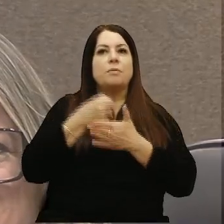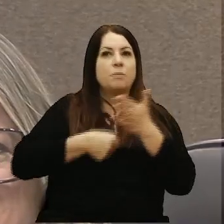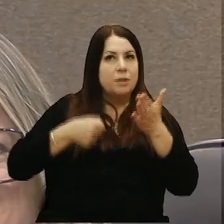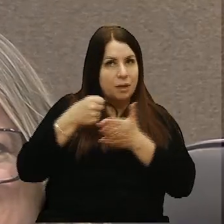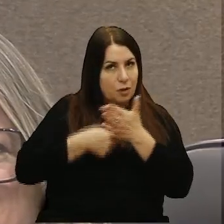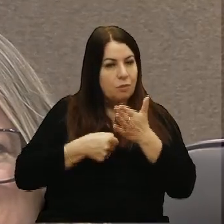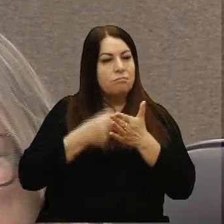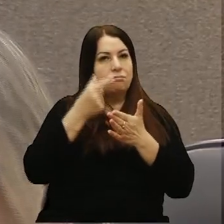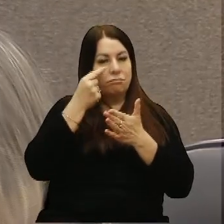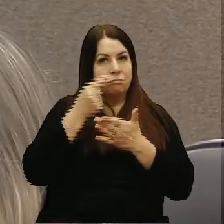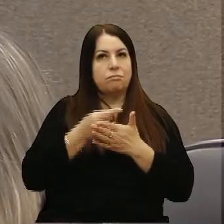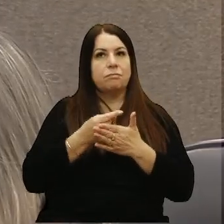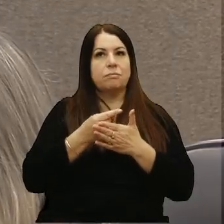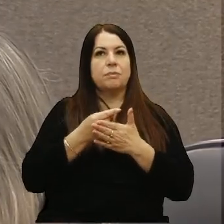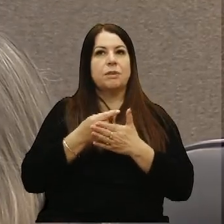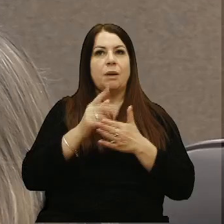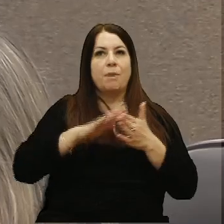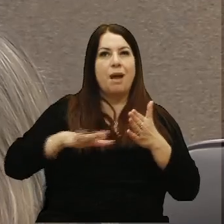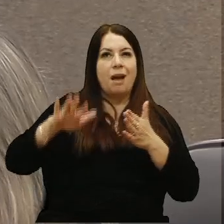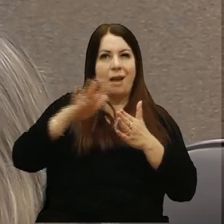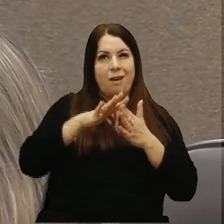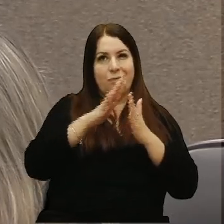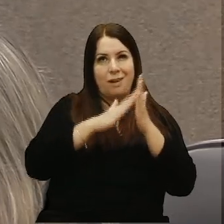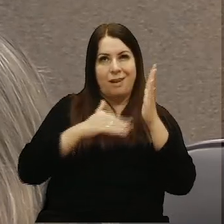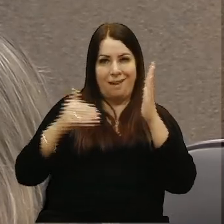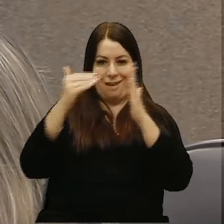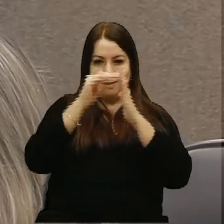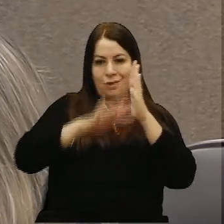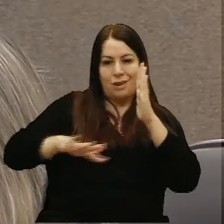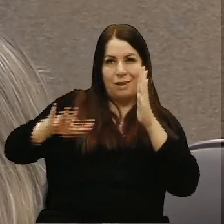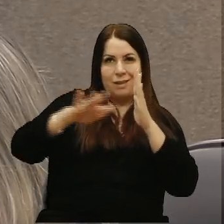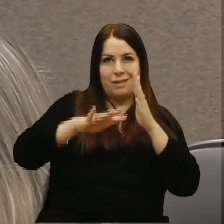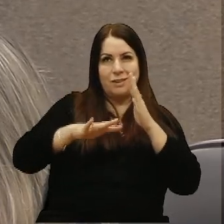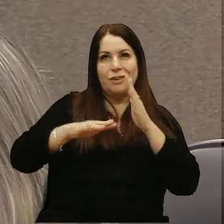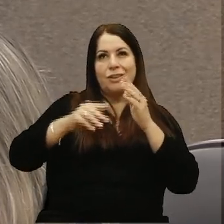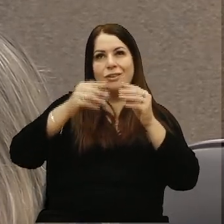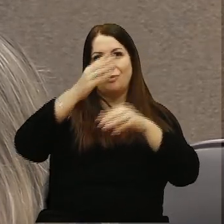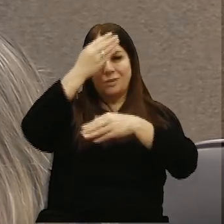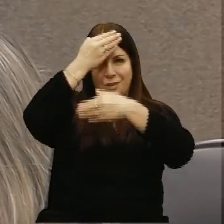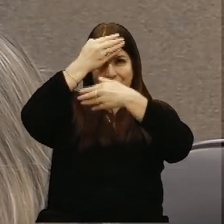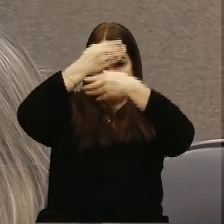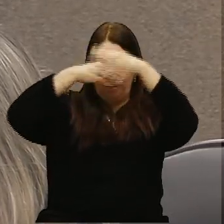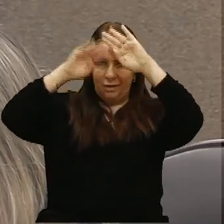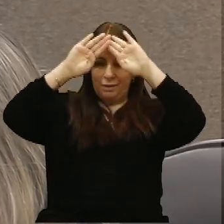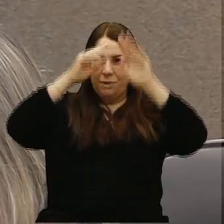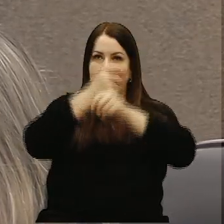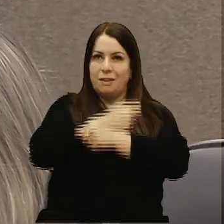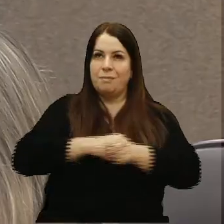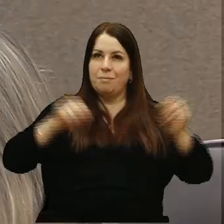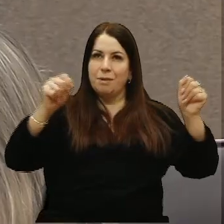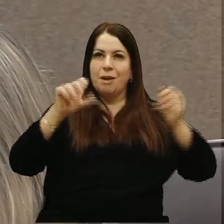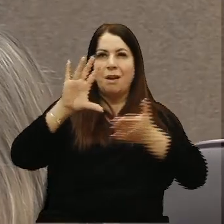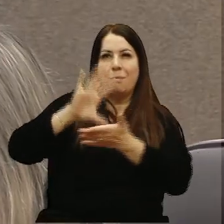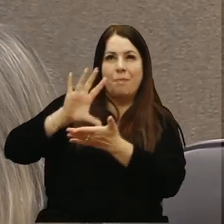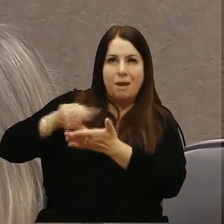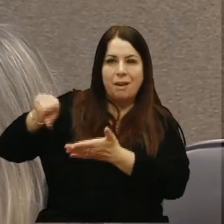batalhou, né, para o Reino dos Orixás né, ser um centro de referência, a praça,